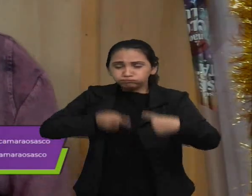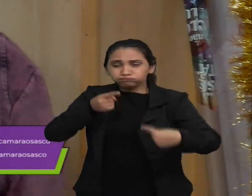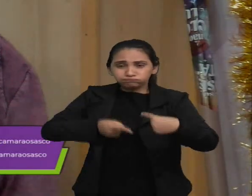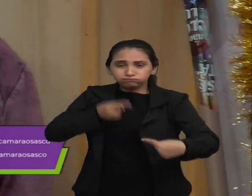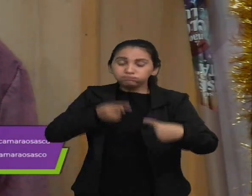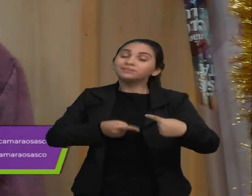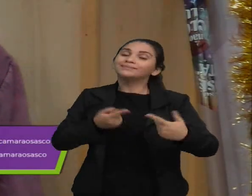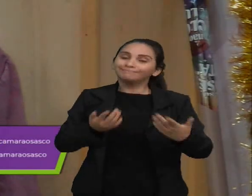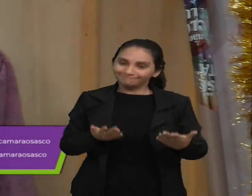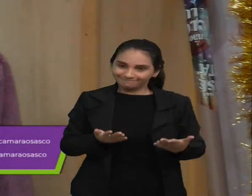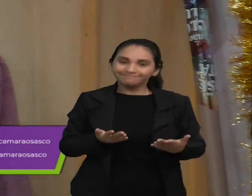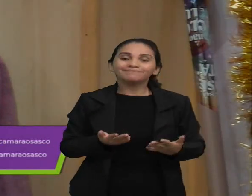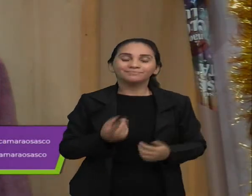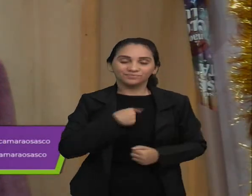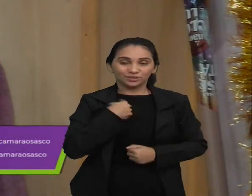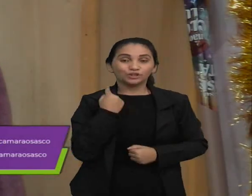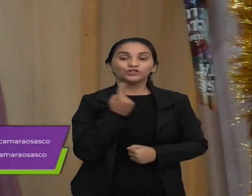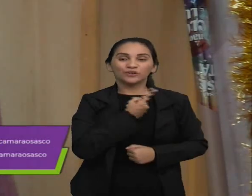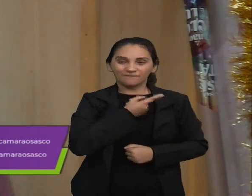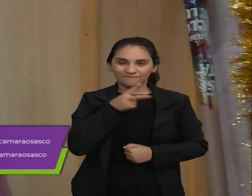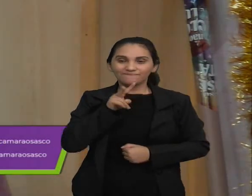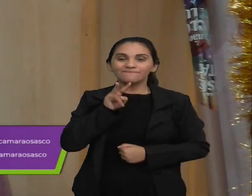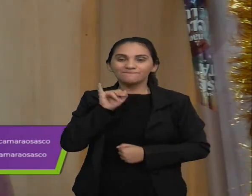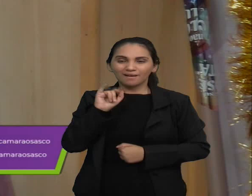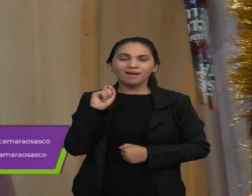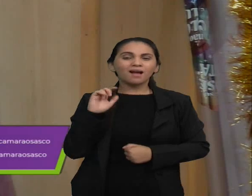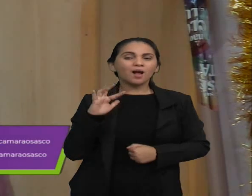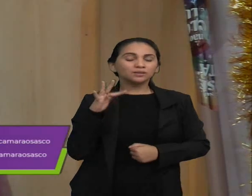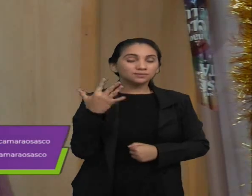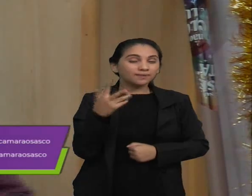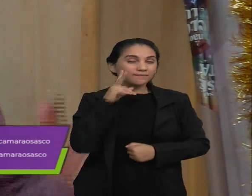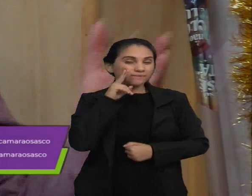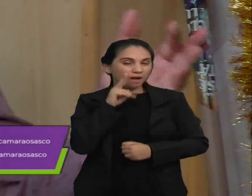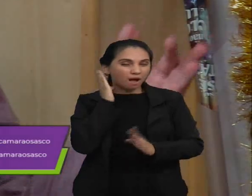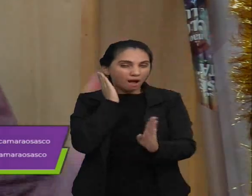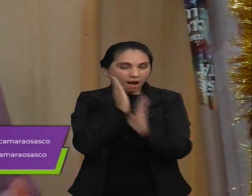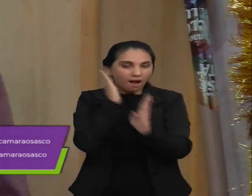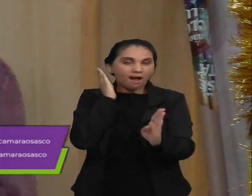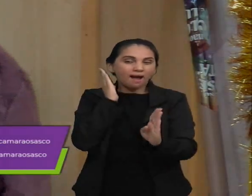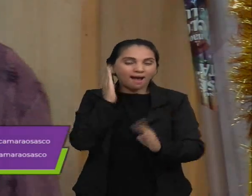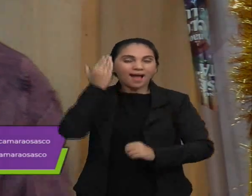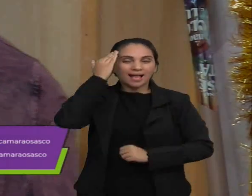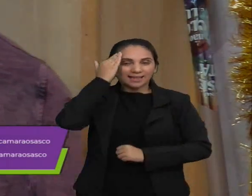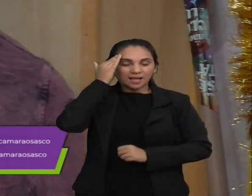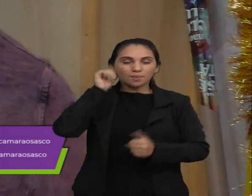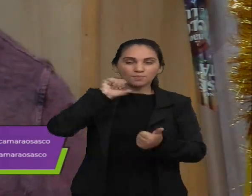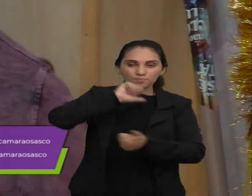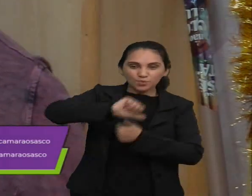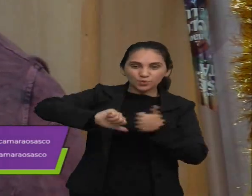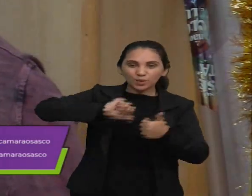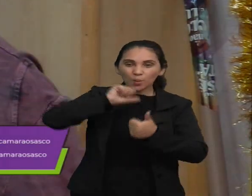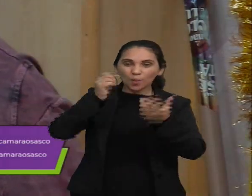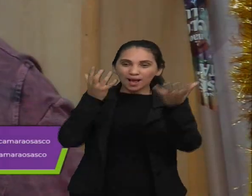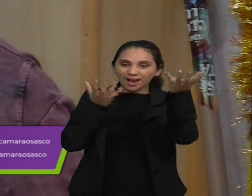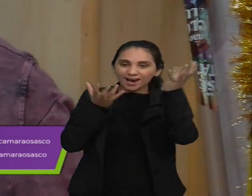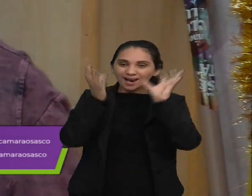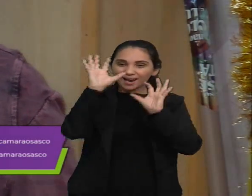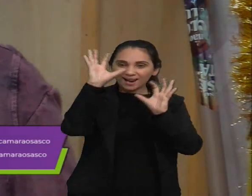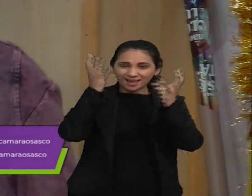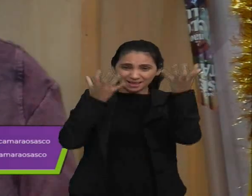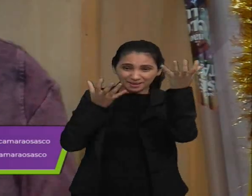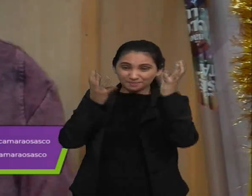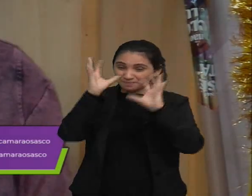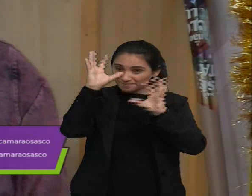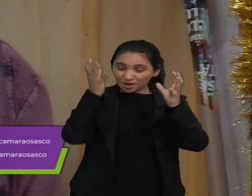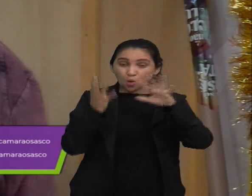Então, gente vai passar exatamente nesse momento que a gente está vendo as mudanças climáticas acontecerem,